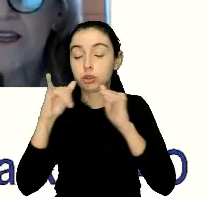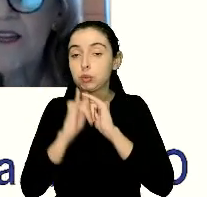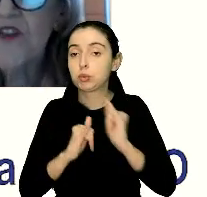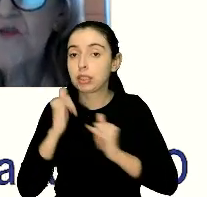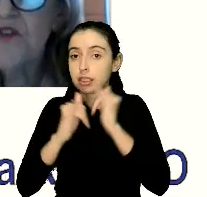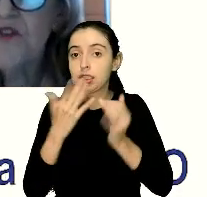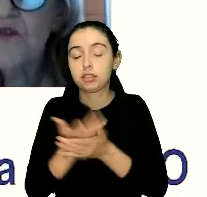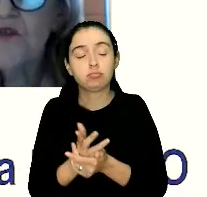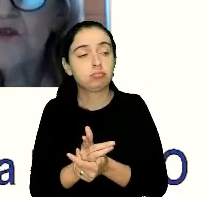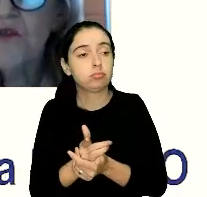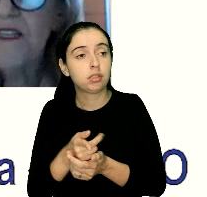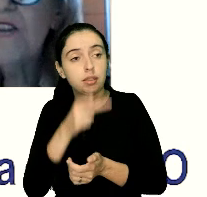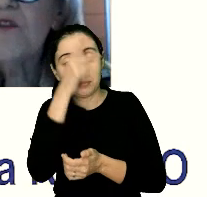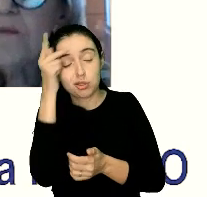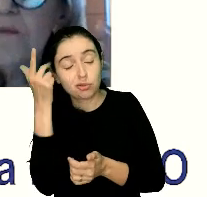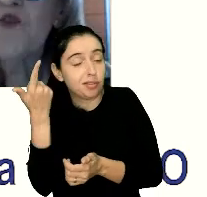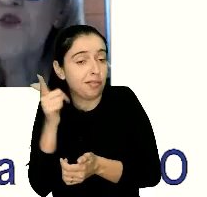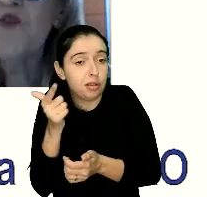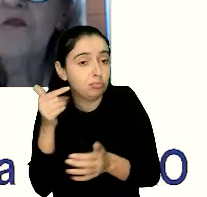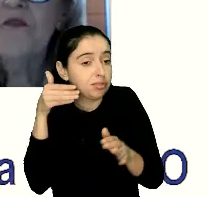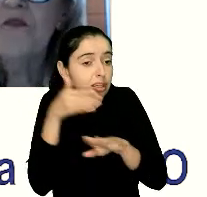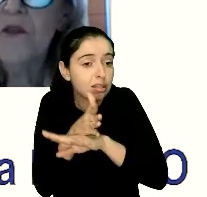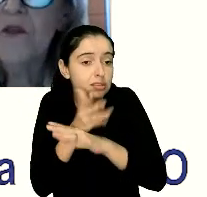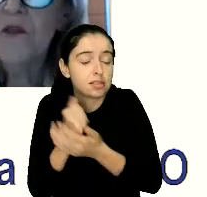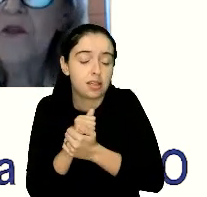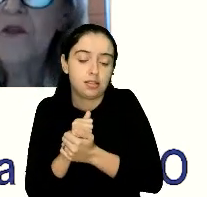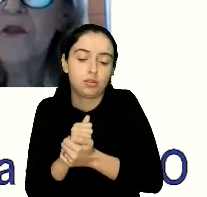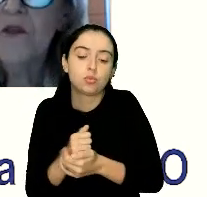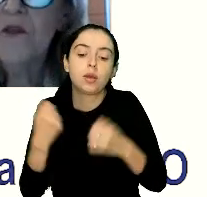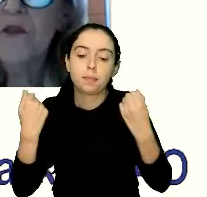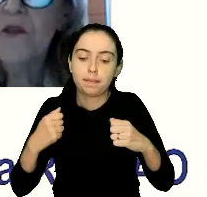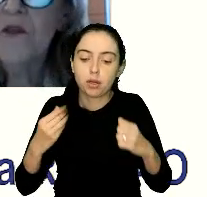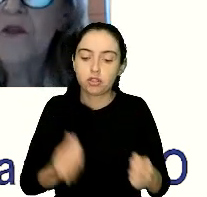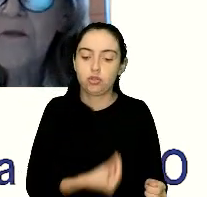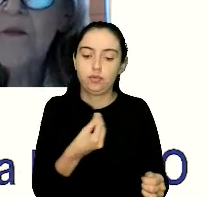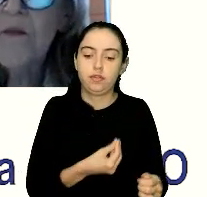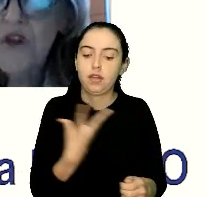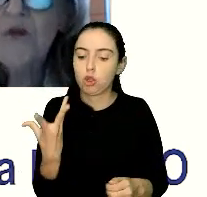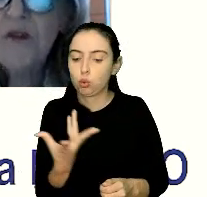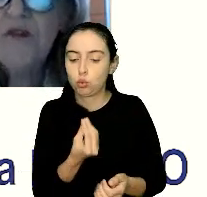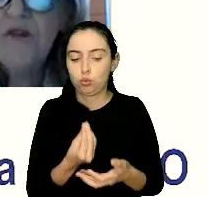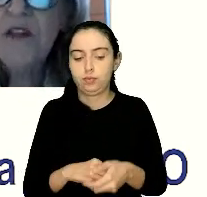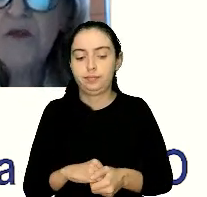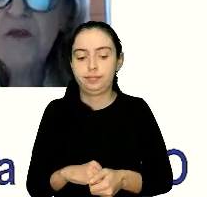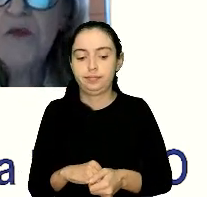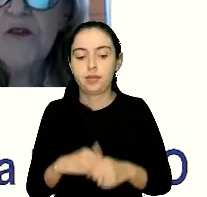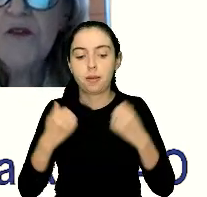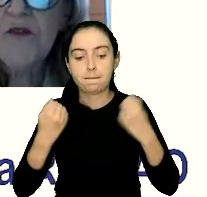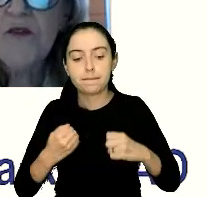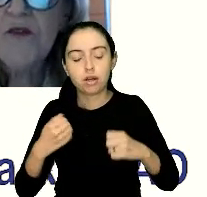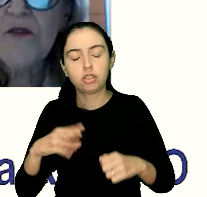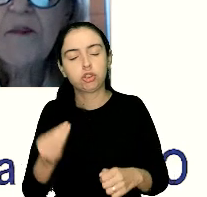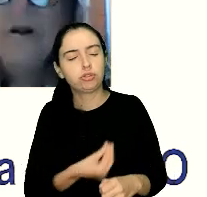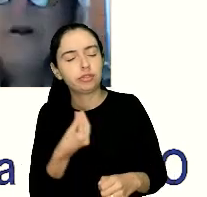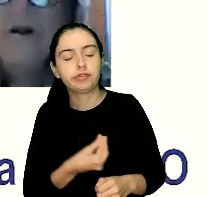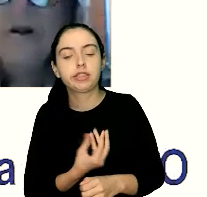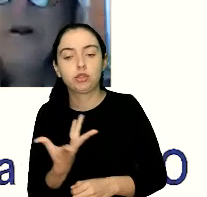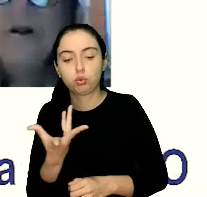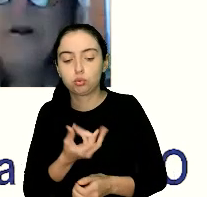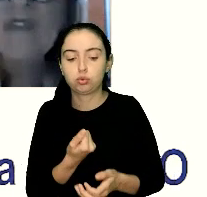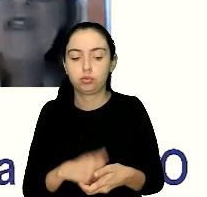gente que não tem acesso a esse tipo de coisa. E você pode sobreviver a tudo isso. Pode sobreviver a tudo isso,